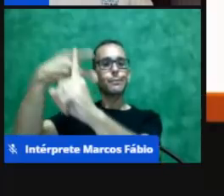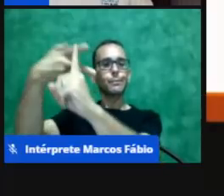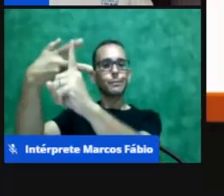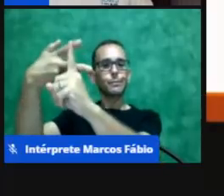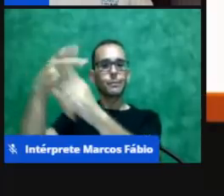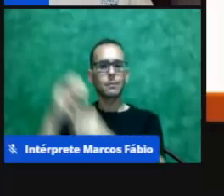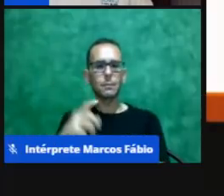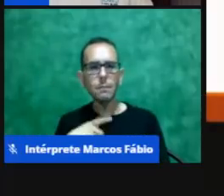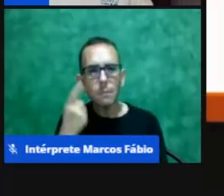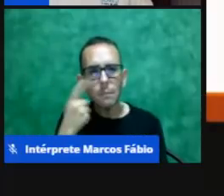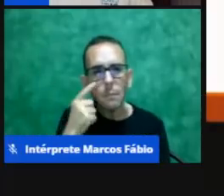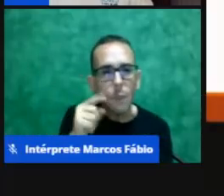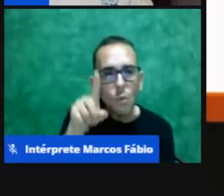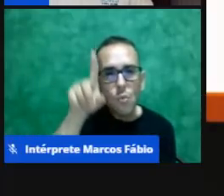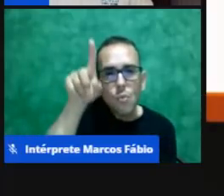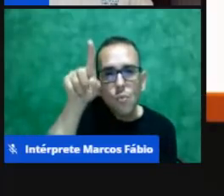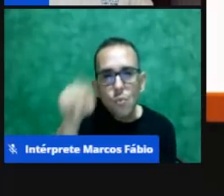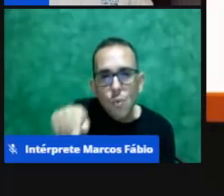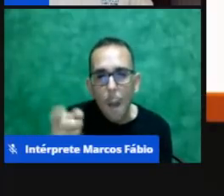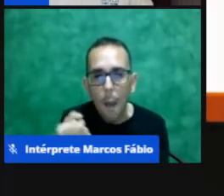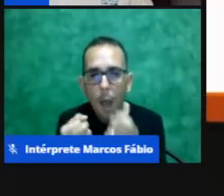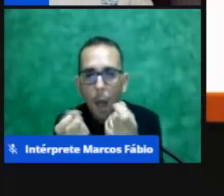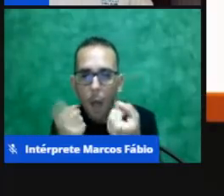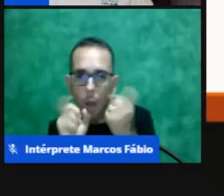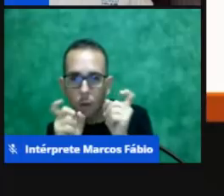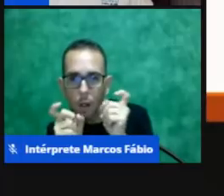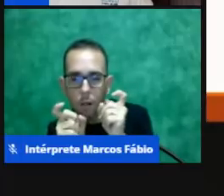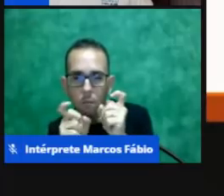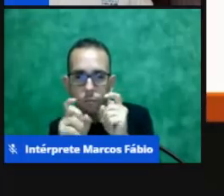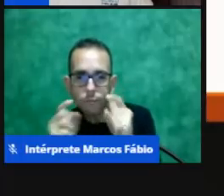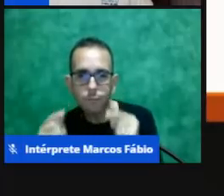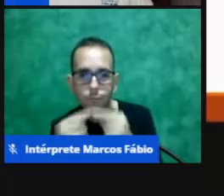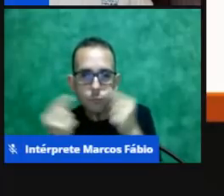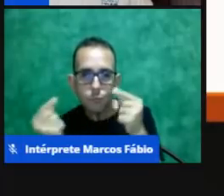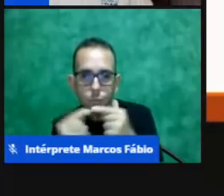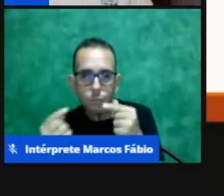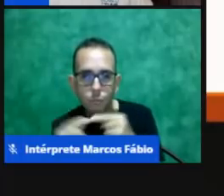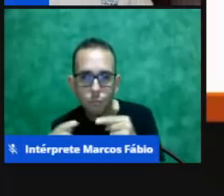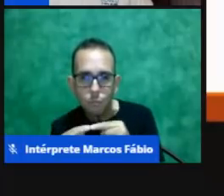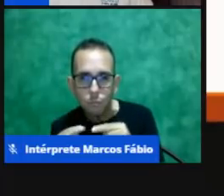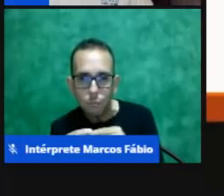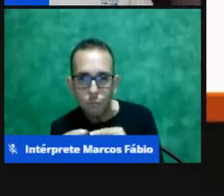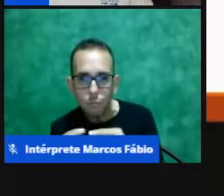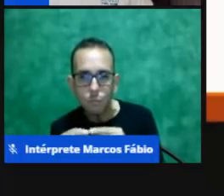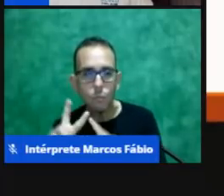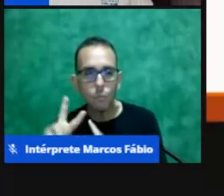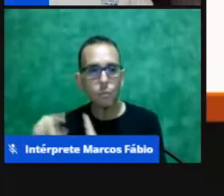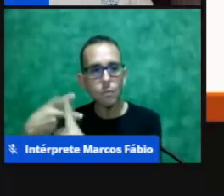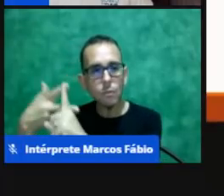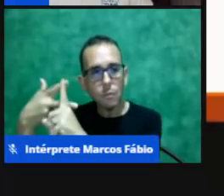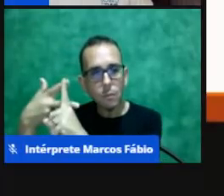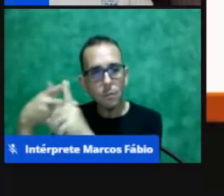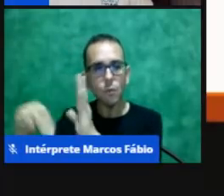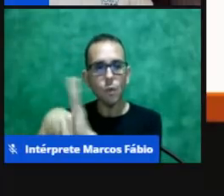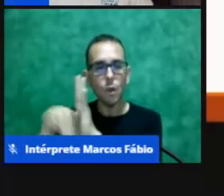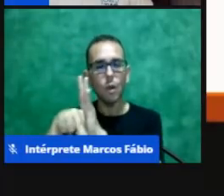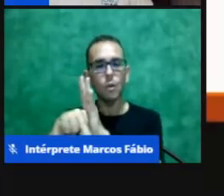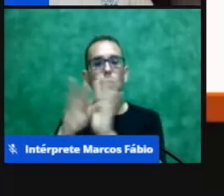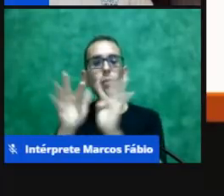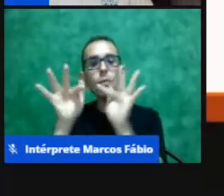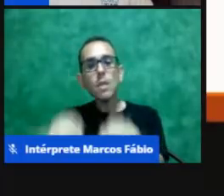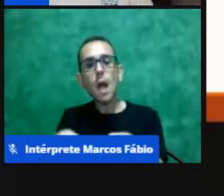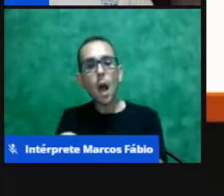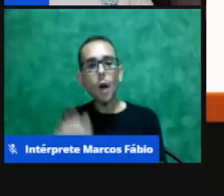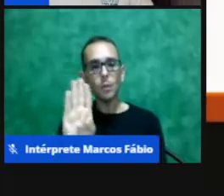aqui, aqueles que participam das reuniões síncronas, né? Eles têm pontuações dobradas, que aí no final do bimestre vai ter